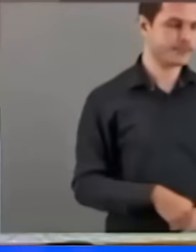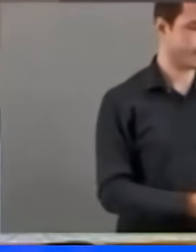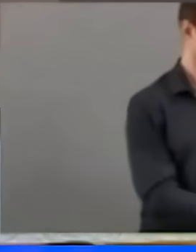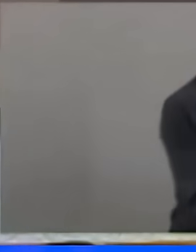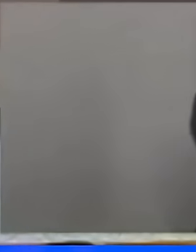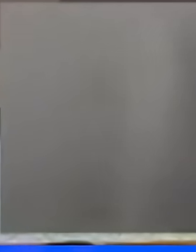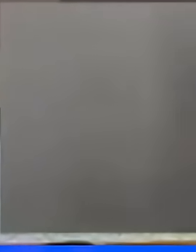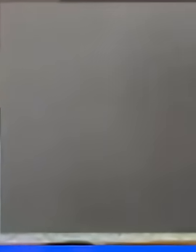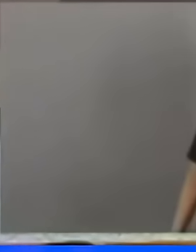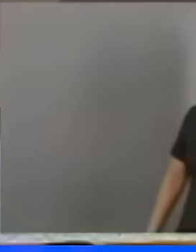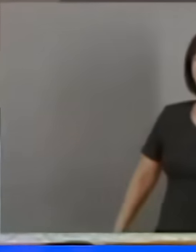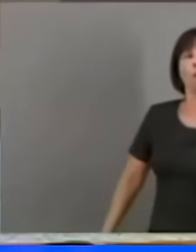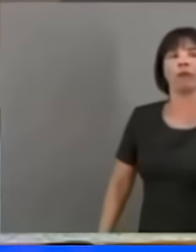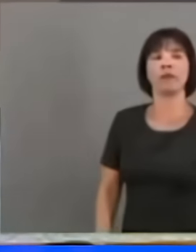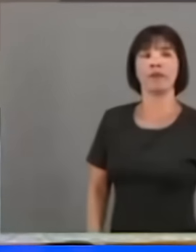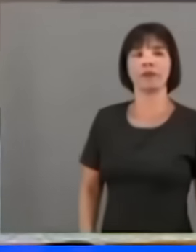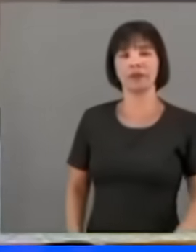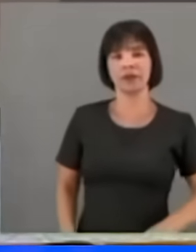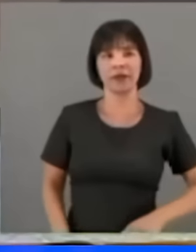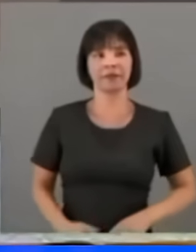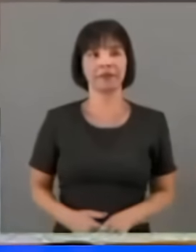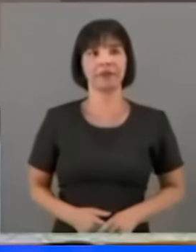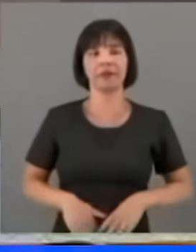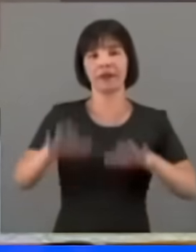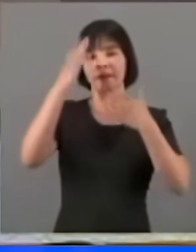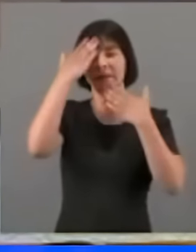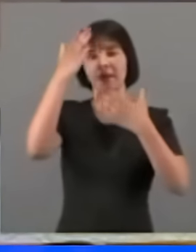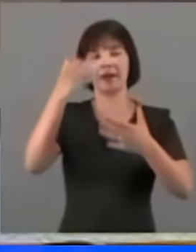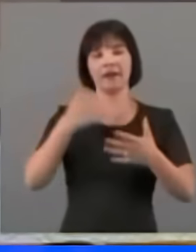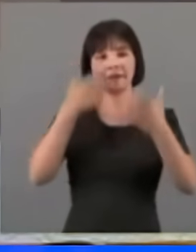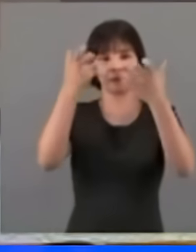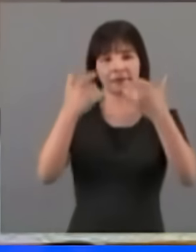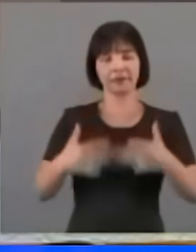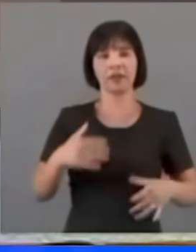para agradecer a manifestação do senador Flávio Bolsonaro,